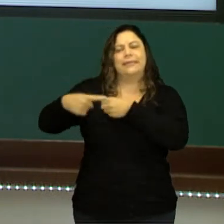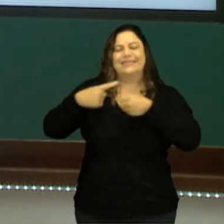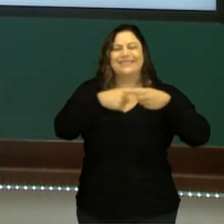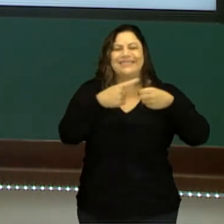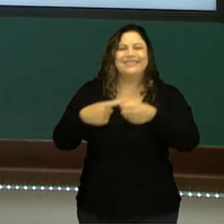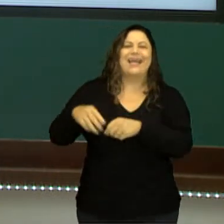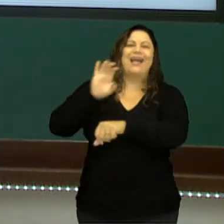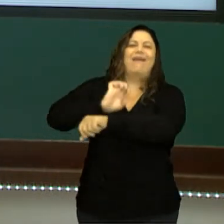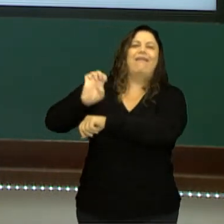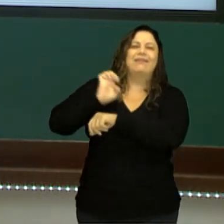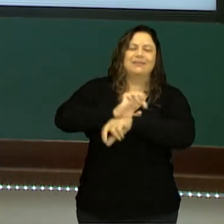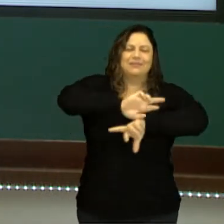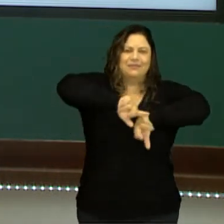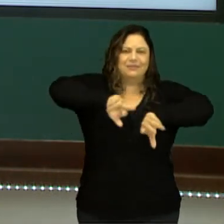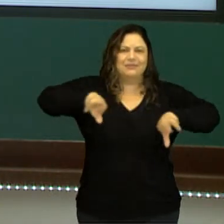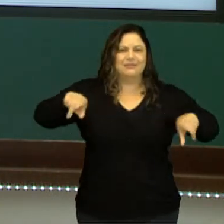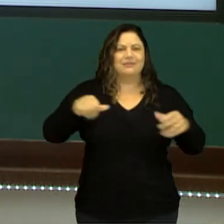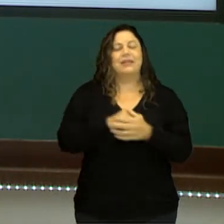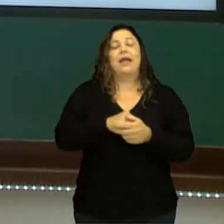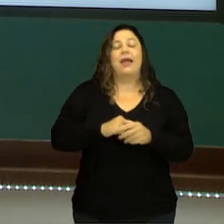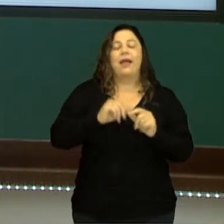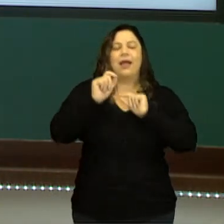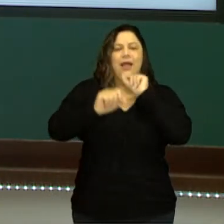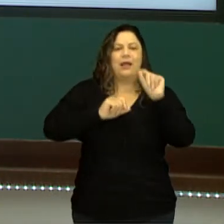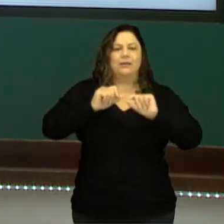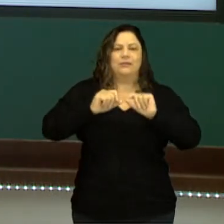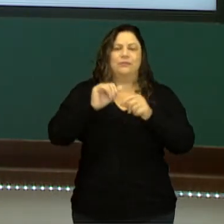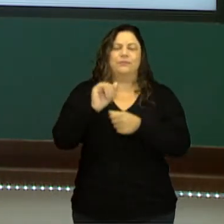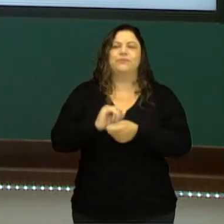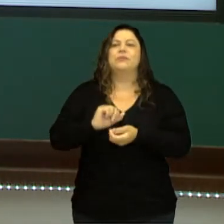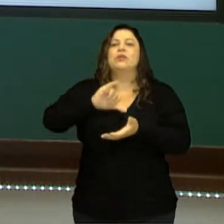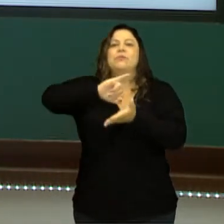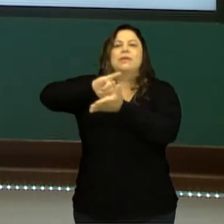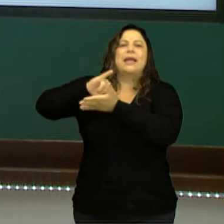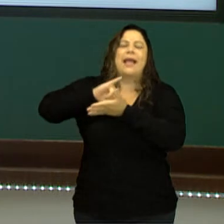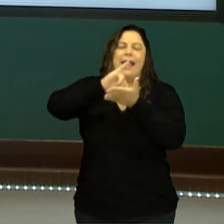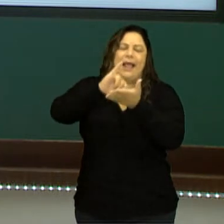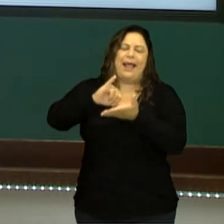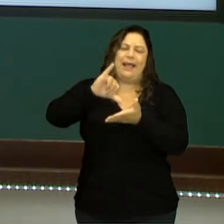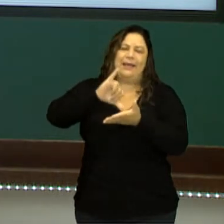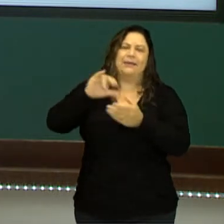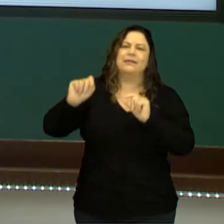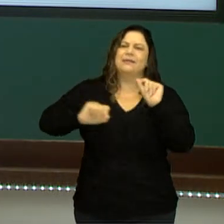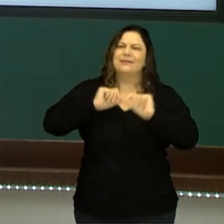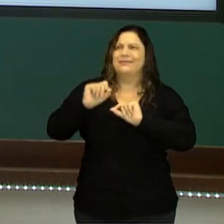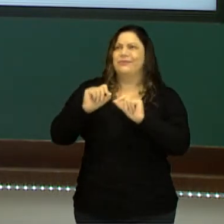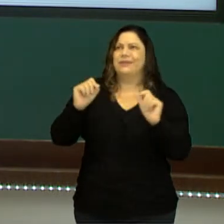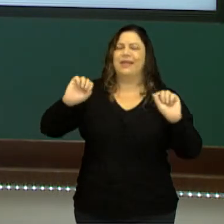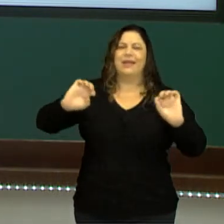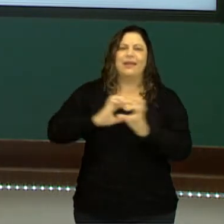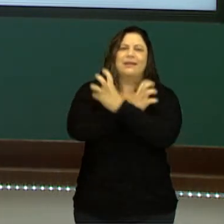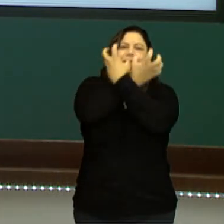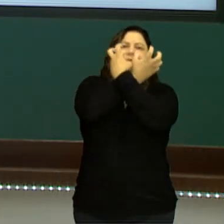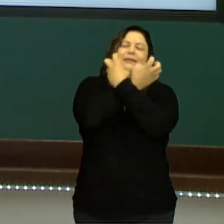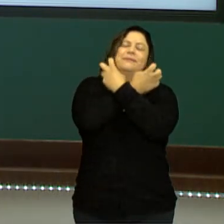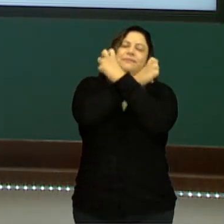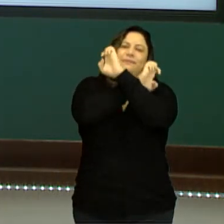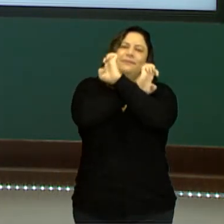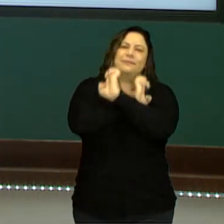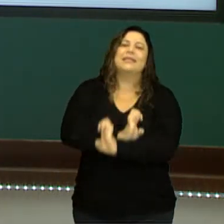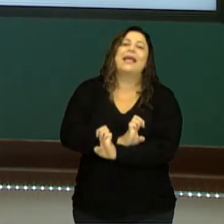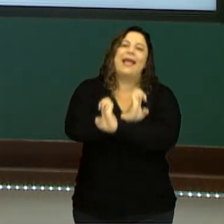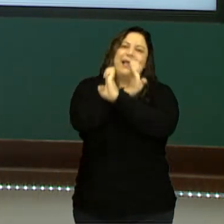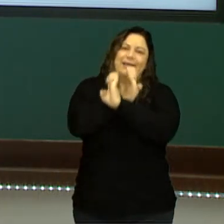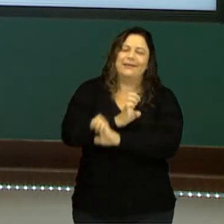como que era, né? Atenas, Esparta. Então, o método do mapa mental, ele tem se tornado conhecido, né?